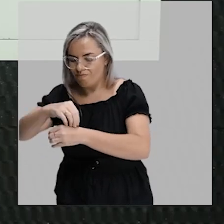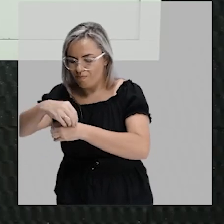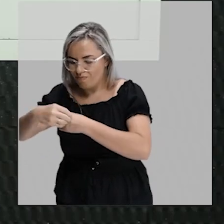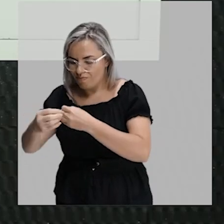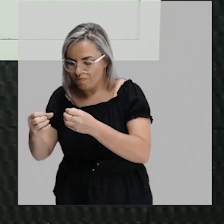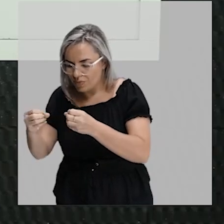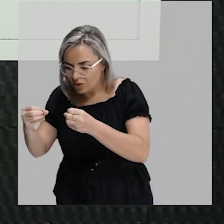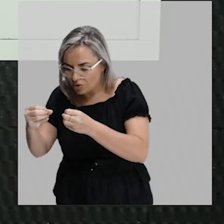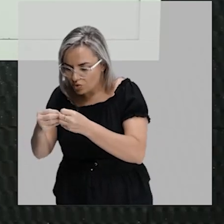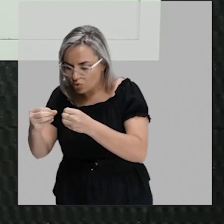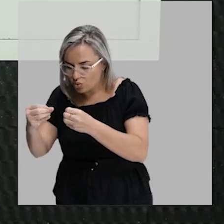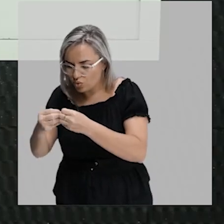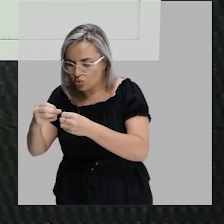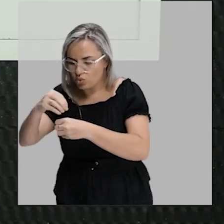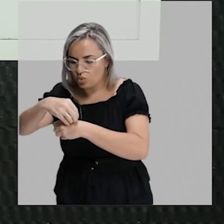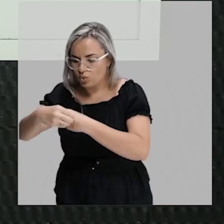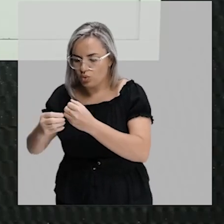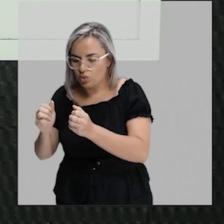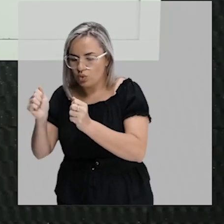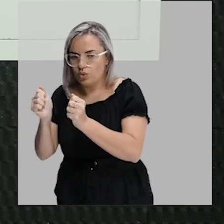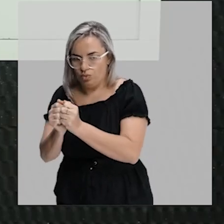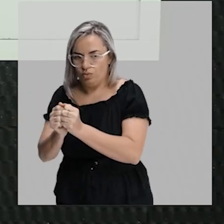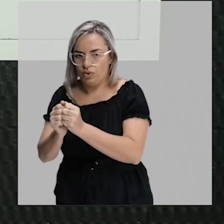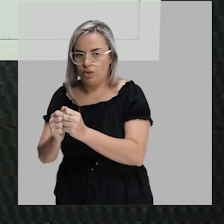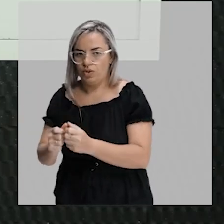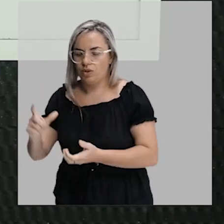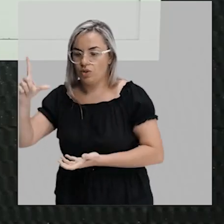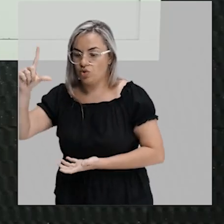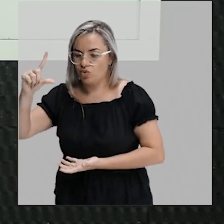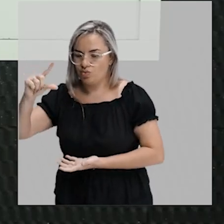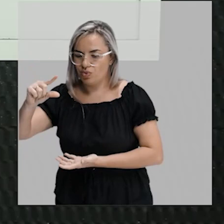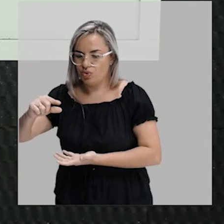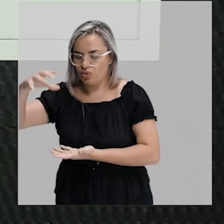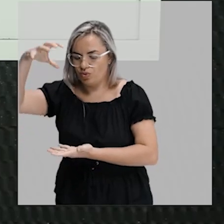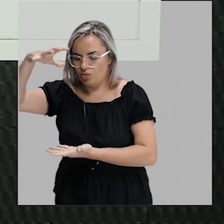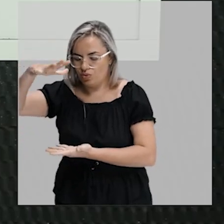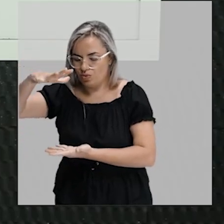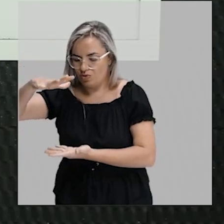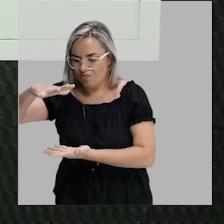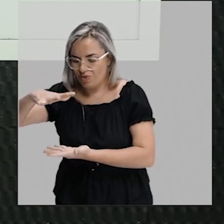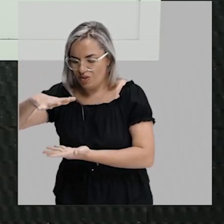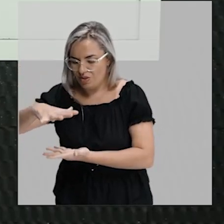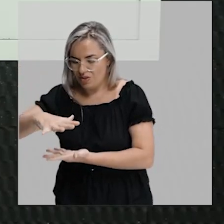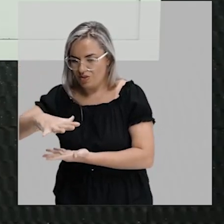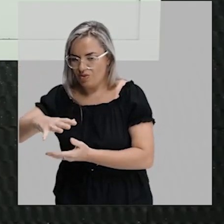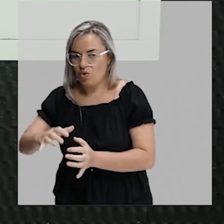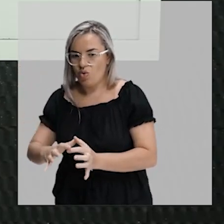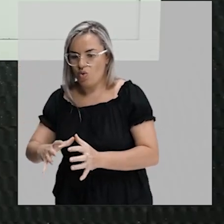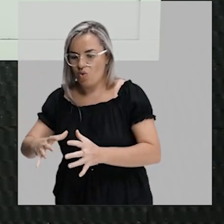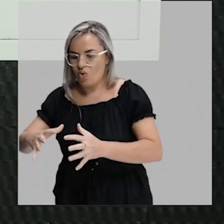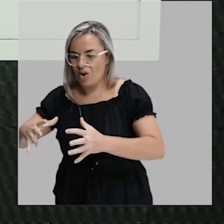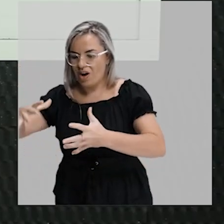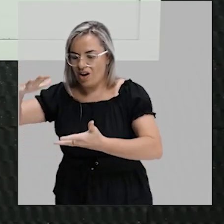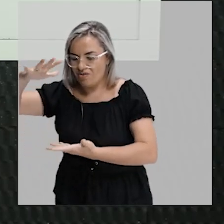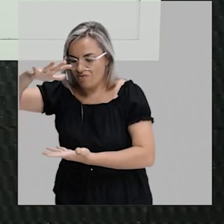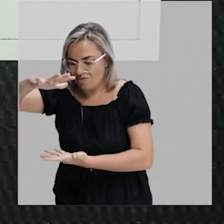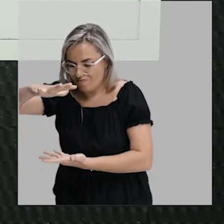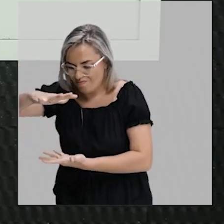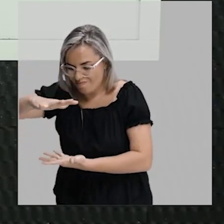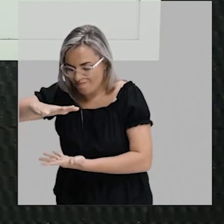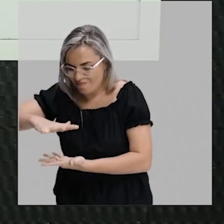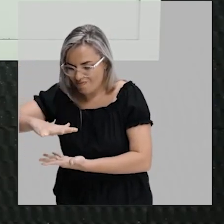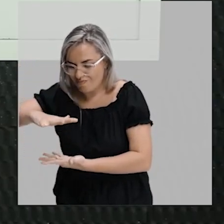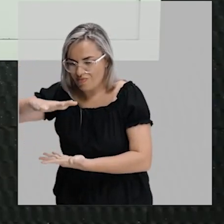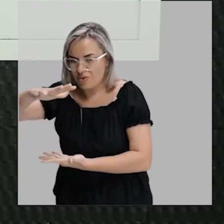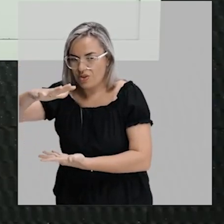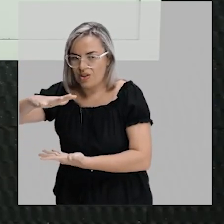o espaço entre elas foi diminuído, certo? Ou seja, este gás ele foi comprimido. Isso vai aumentar